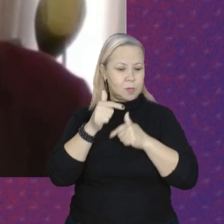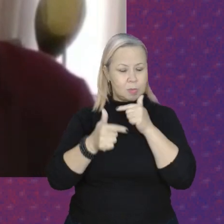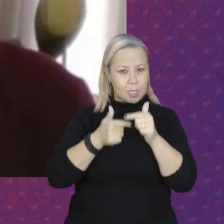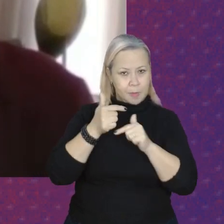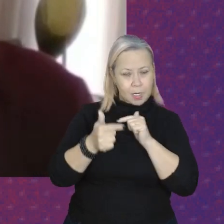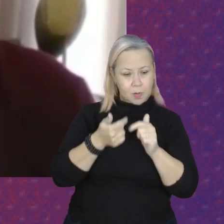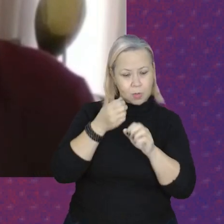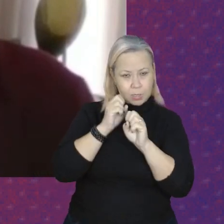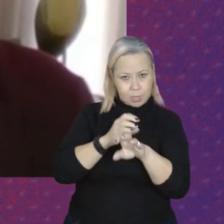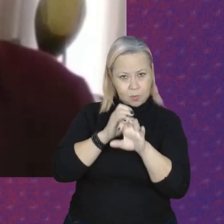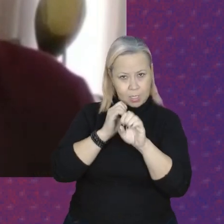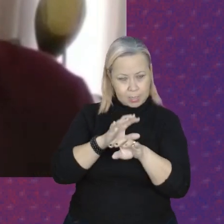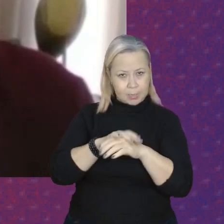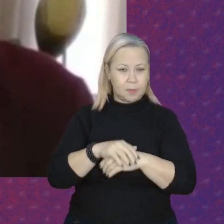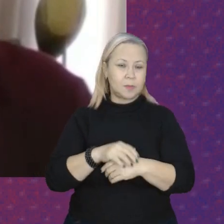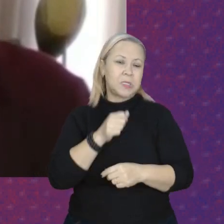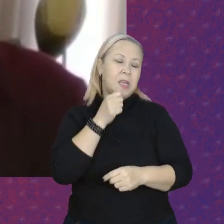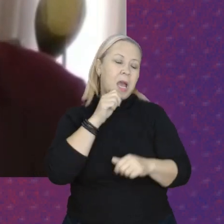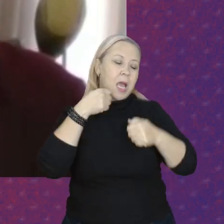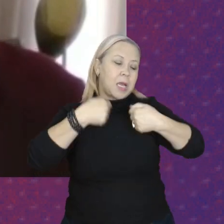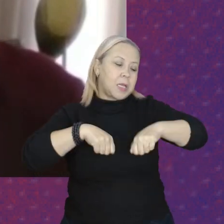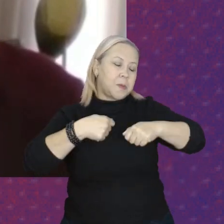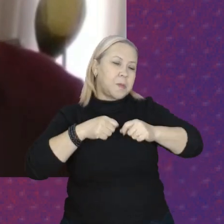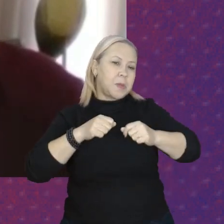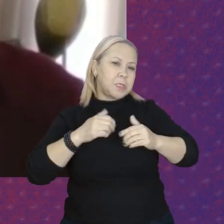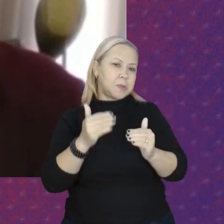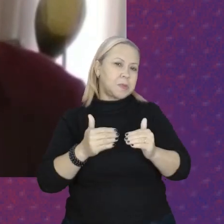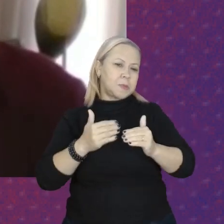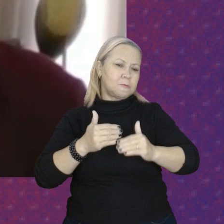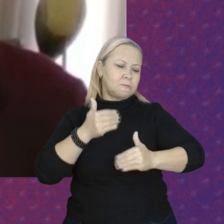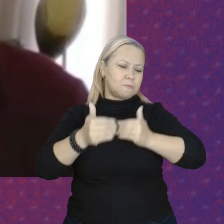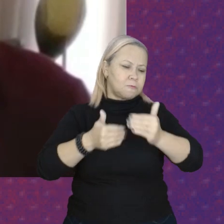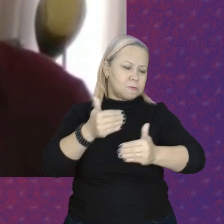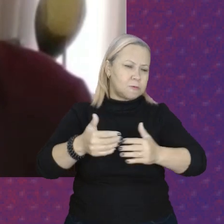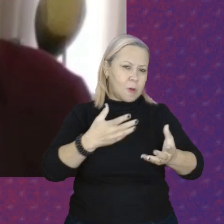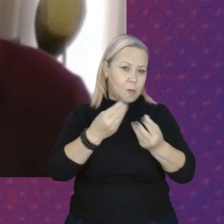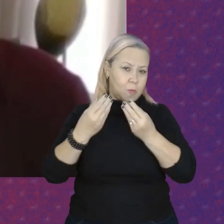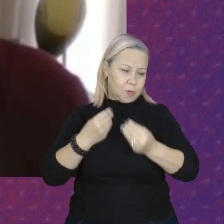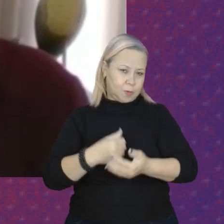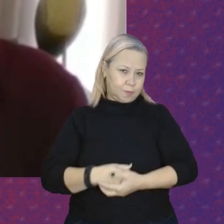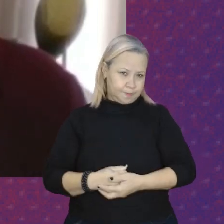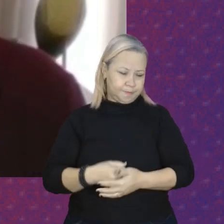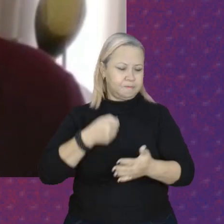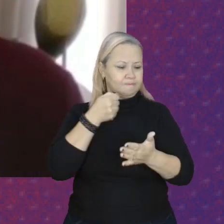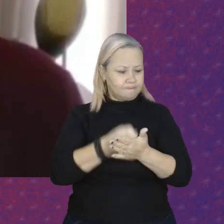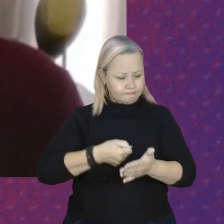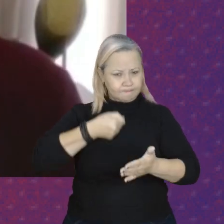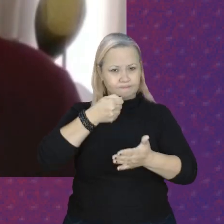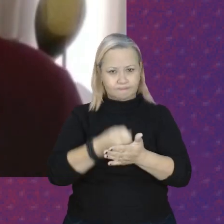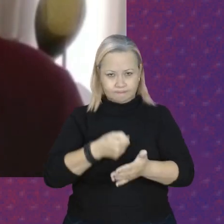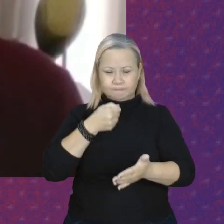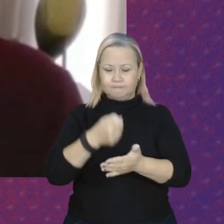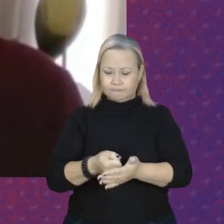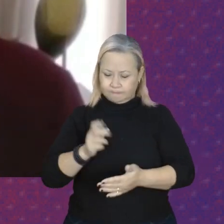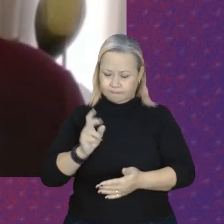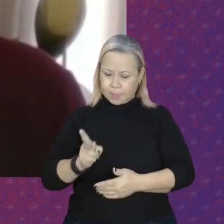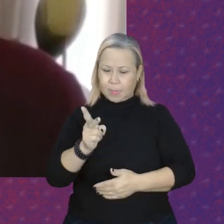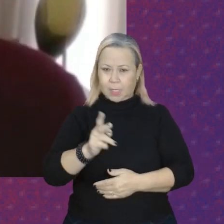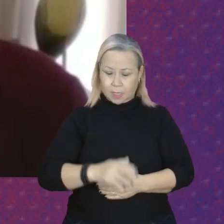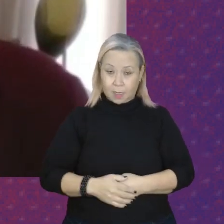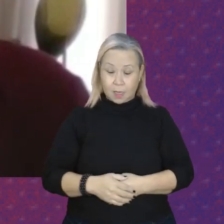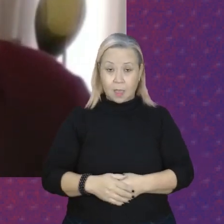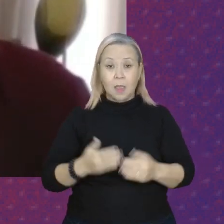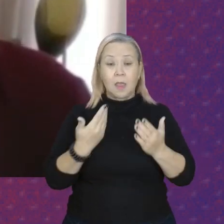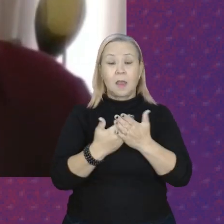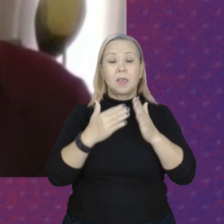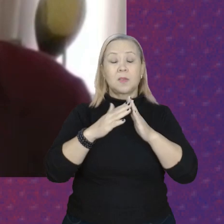em educação, ainda precisam avançar muito. A nossa luta não para. Para que a escola seja um ambiente saudável, para